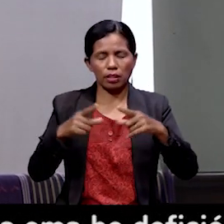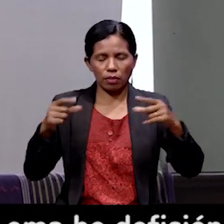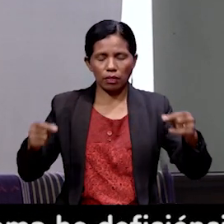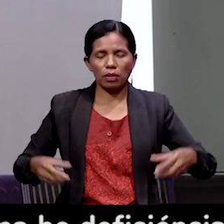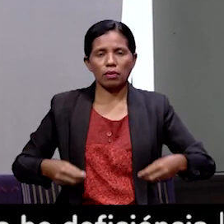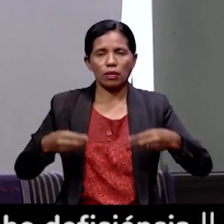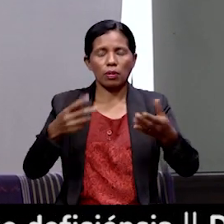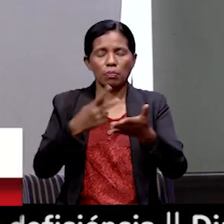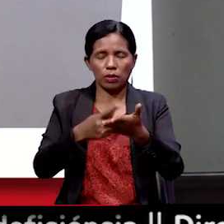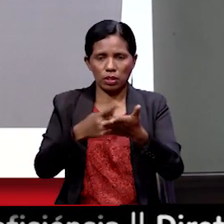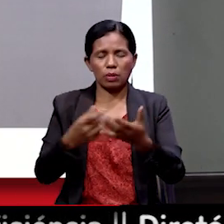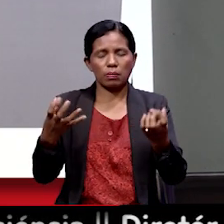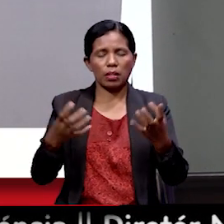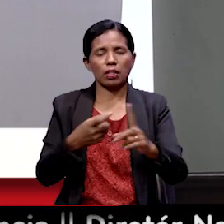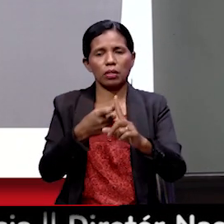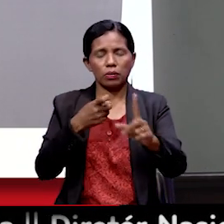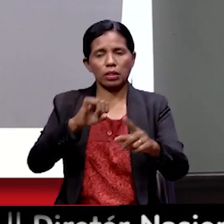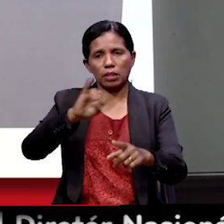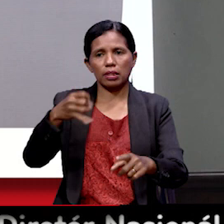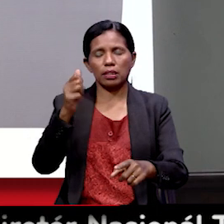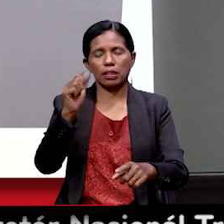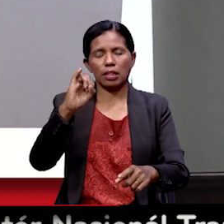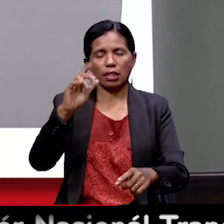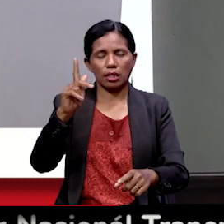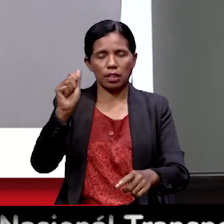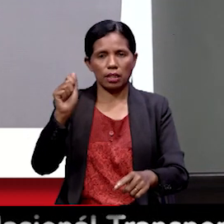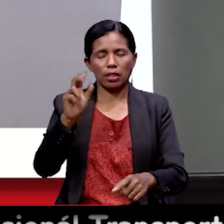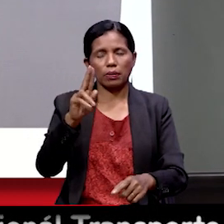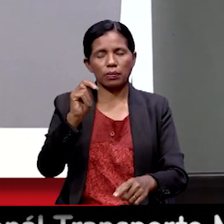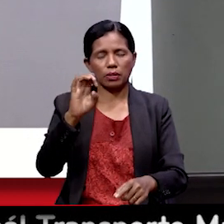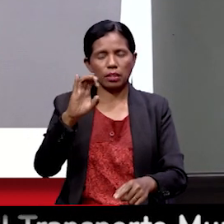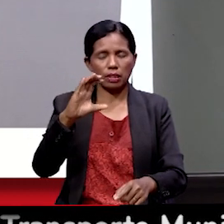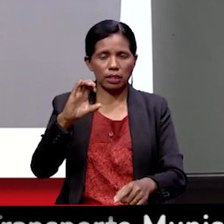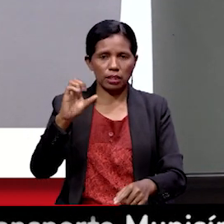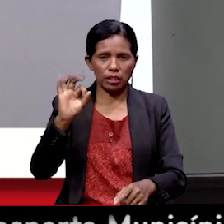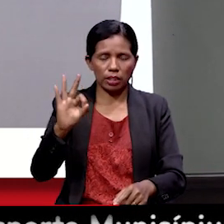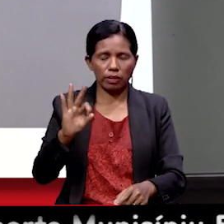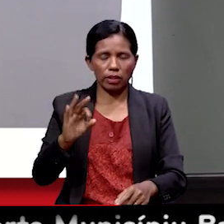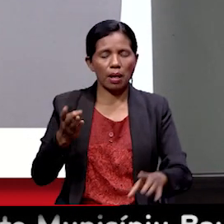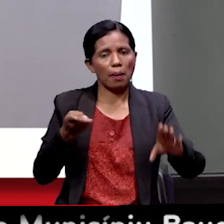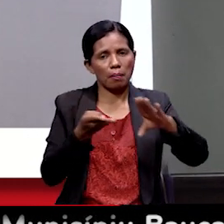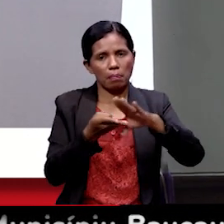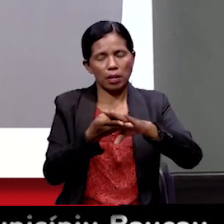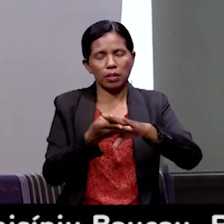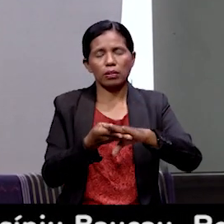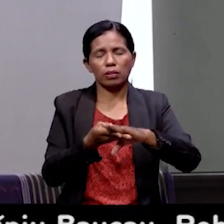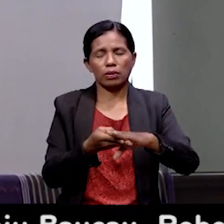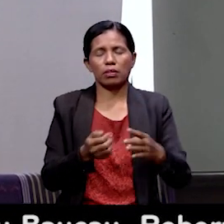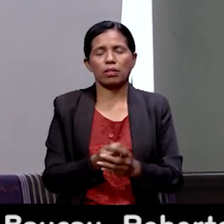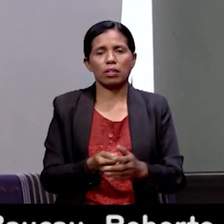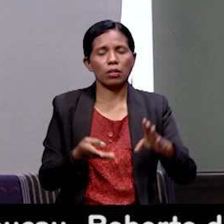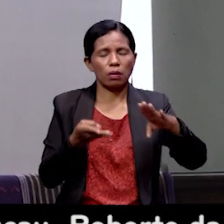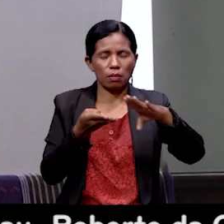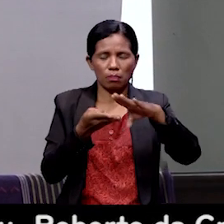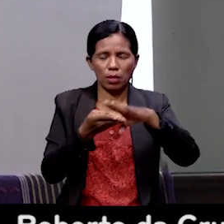ona projetos oin-oin Lihusi Jaika, UNICEF, PNUD, Banco de Desenvolvimento Asiático, no Banco